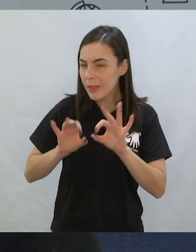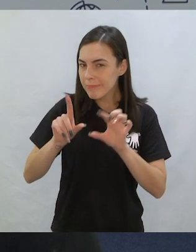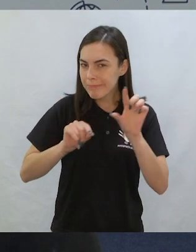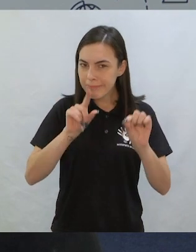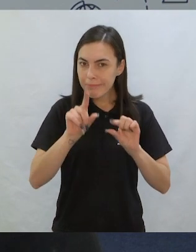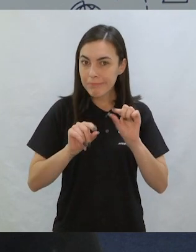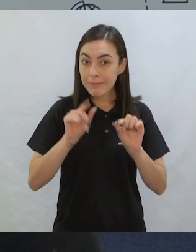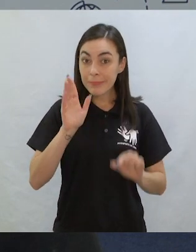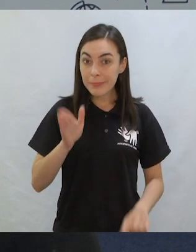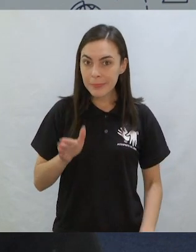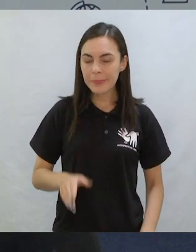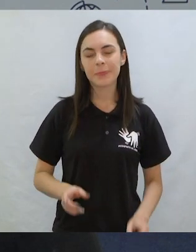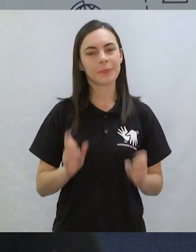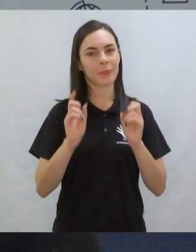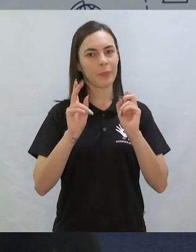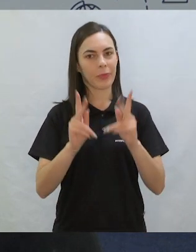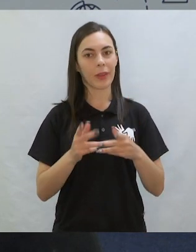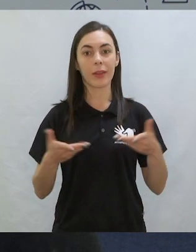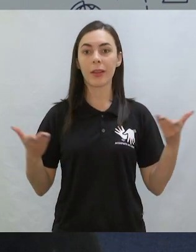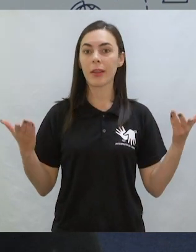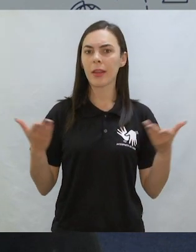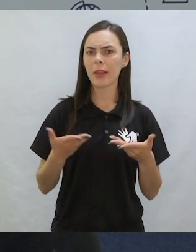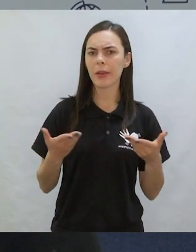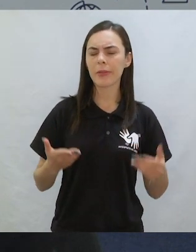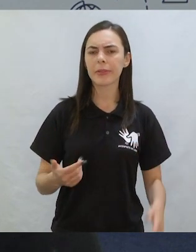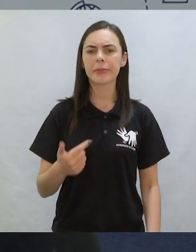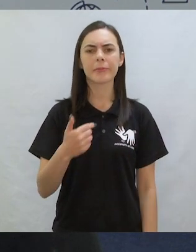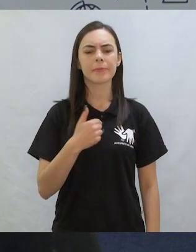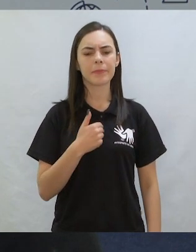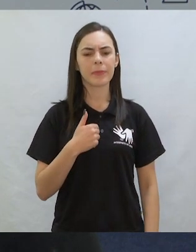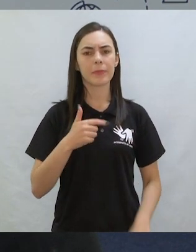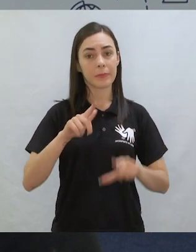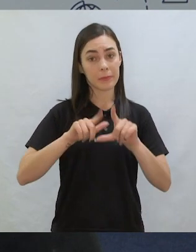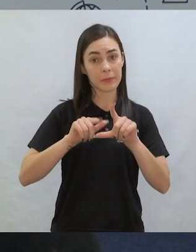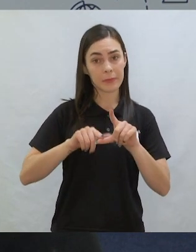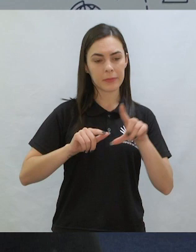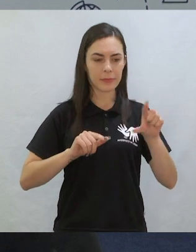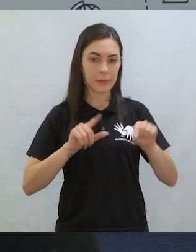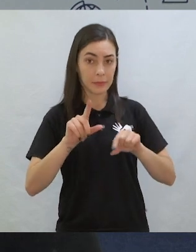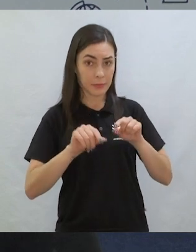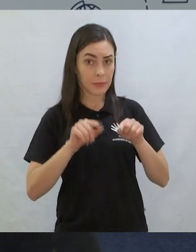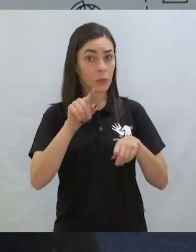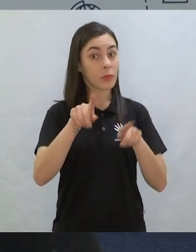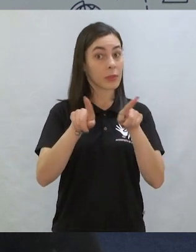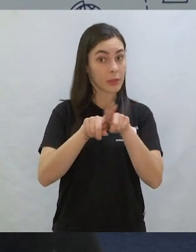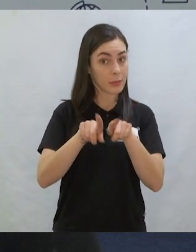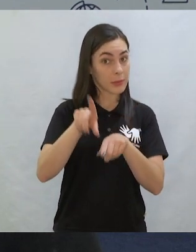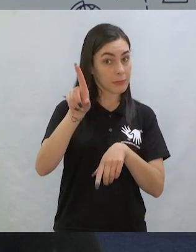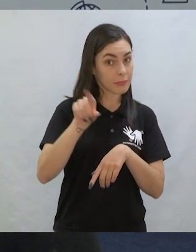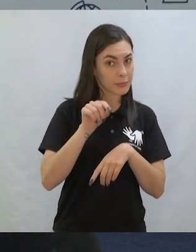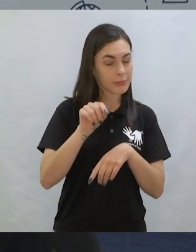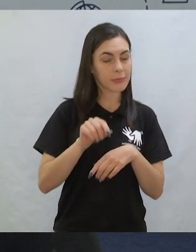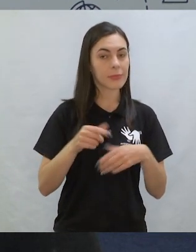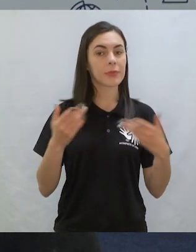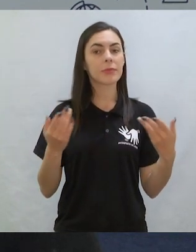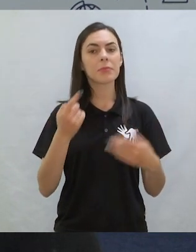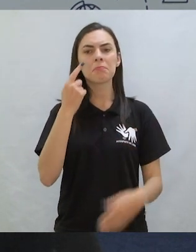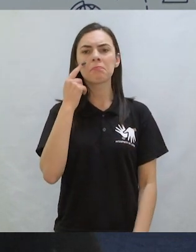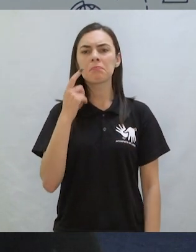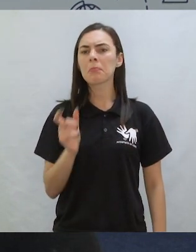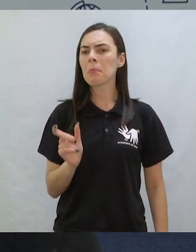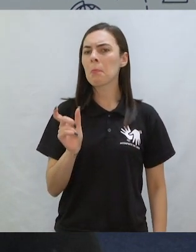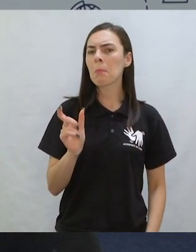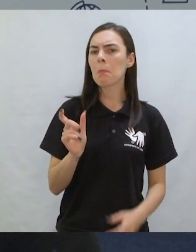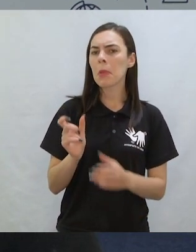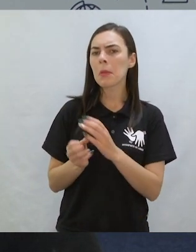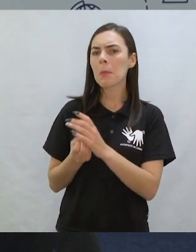As letras. Muito bem. Então agora, conforme a professora vai pegando a letra aqui, você pega aí, combinado? E vamos